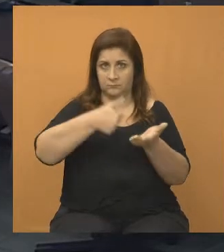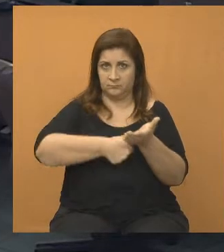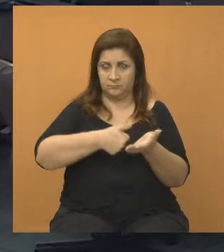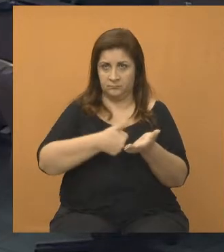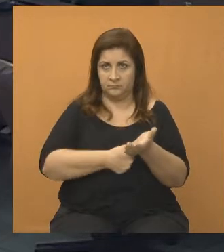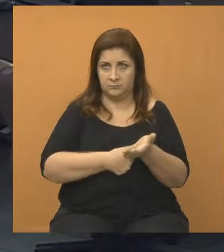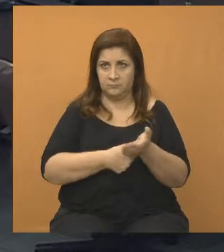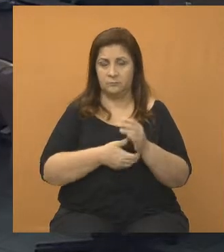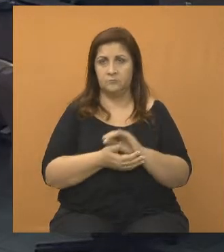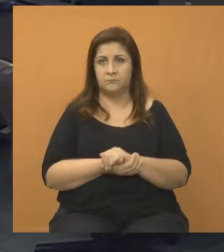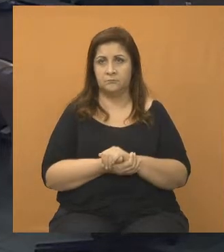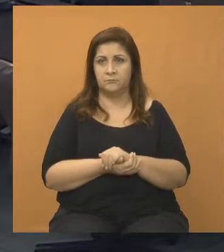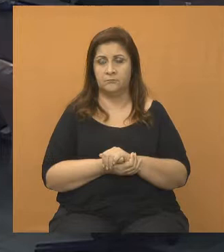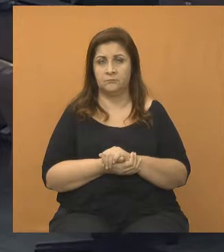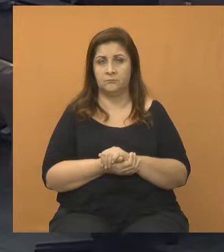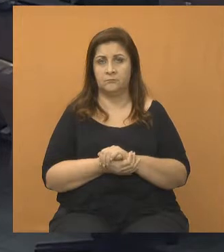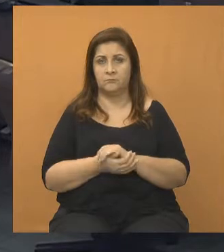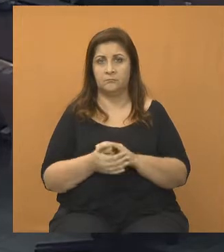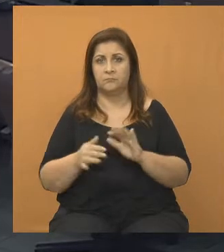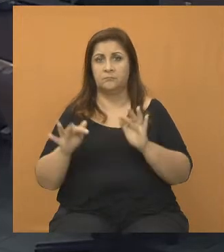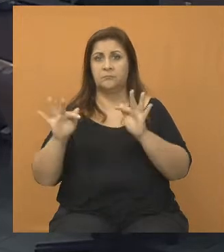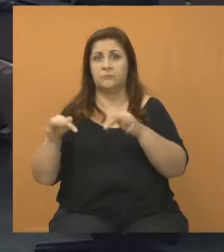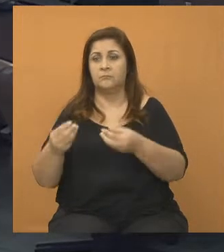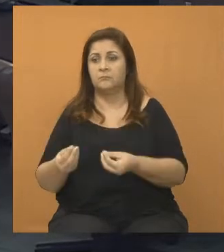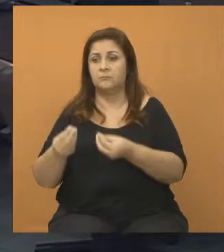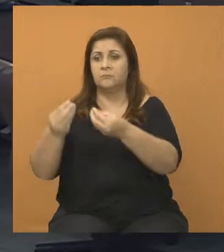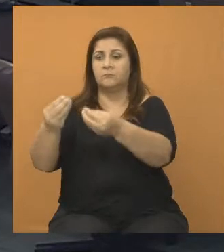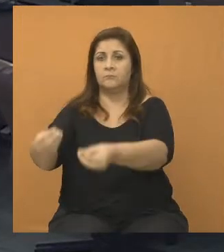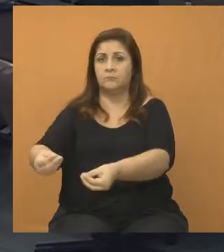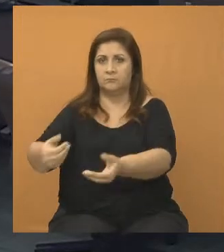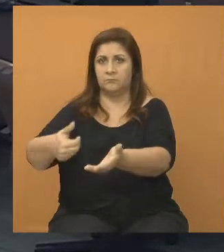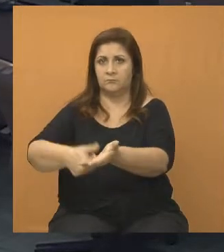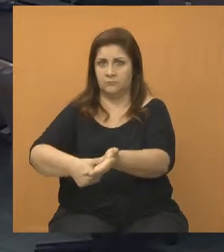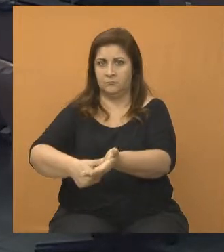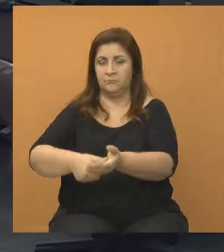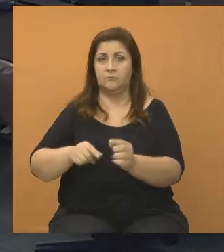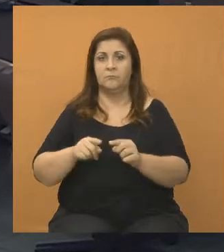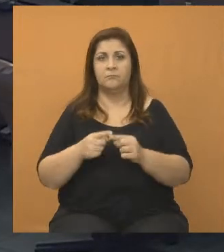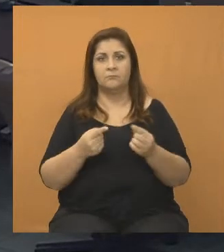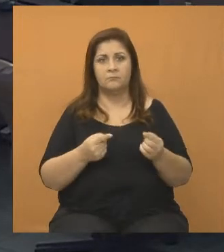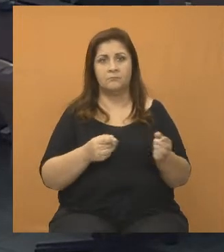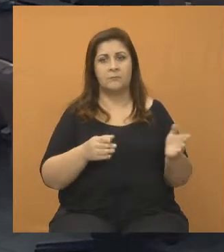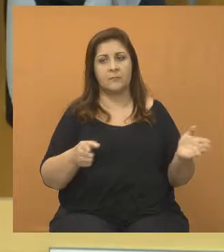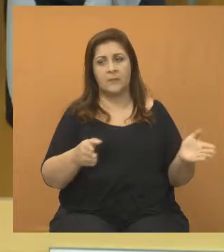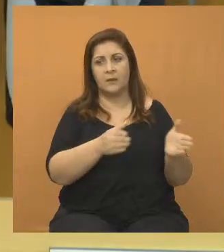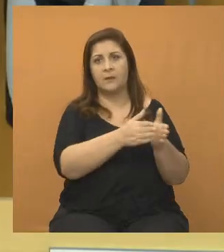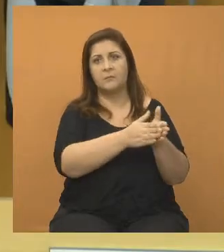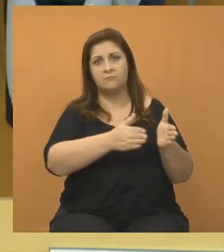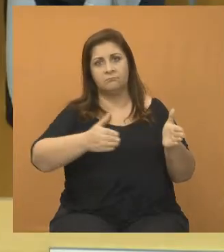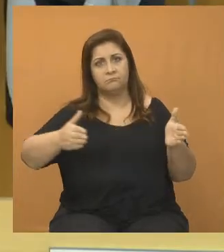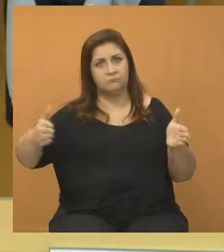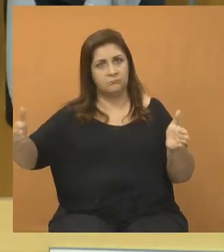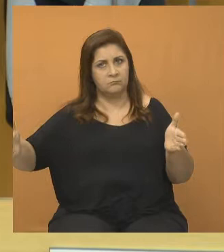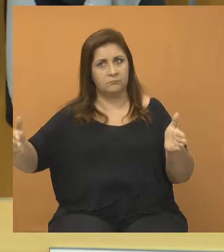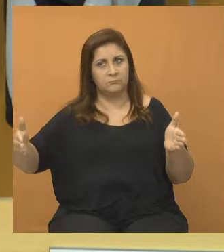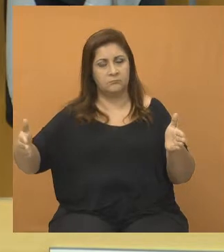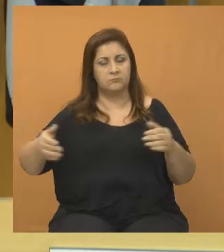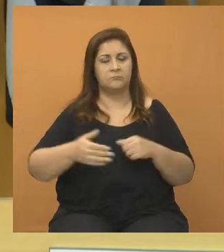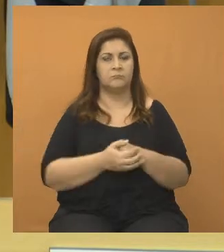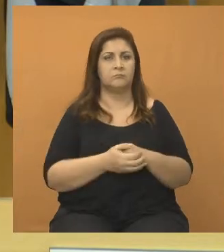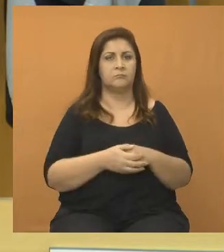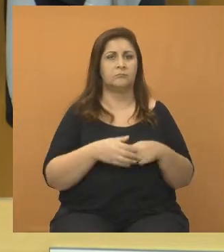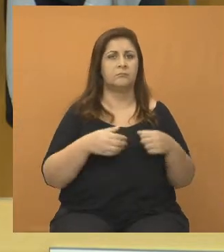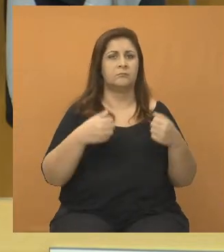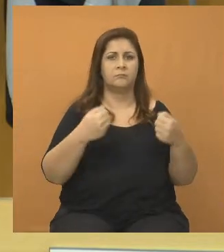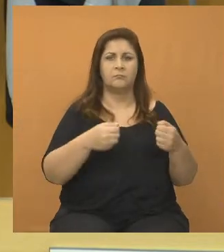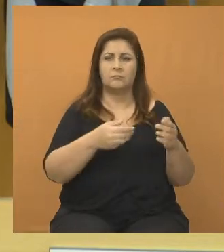fundiária, o final é a entrega do documento. Mas para chegar na entrega do documento, antes você tem que cumprir